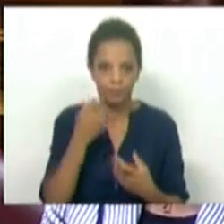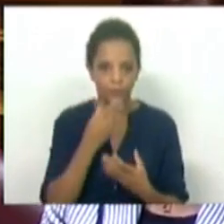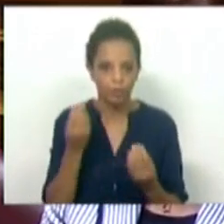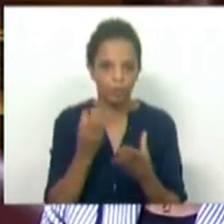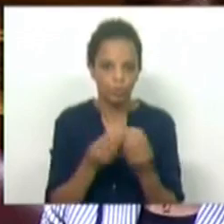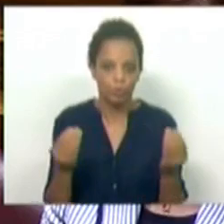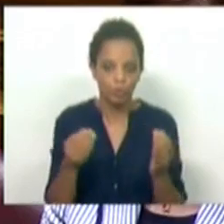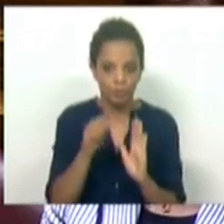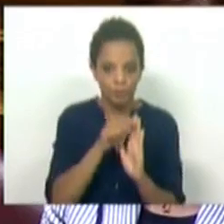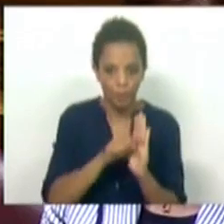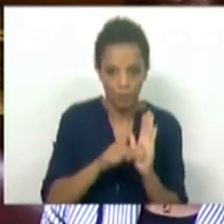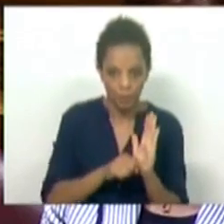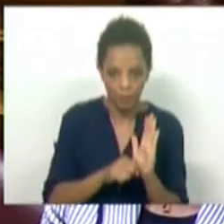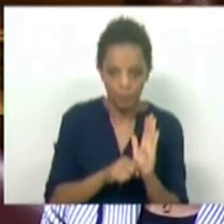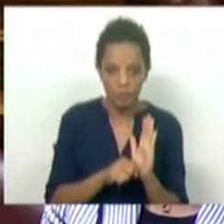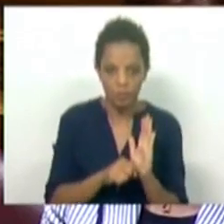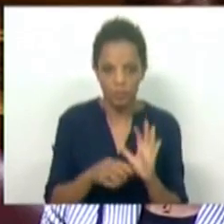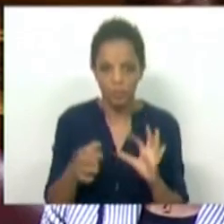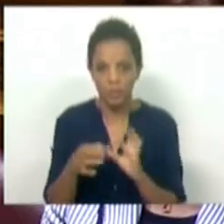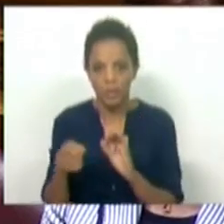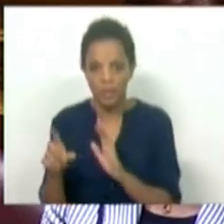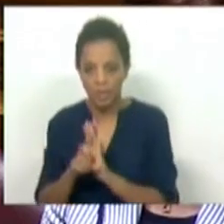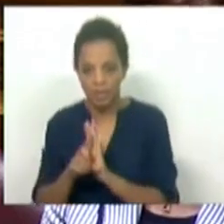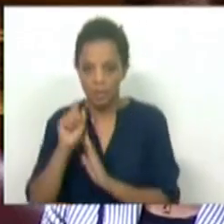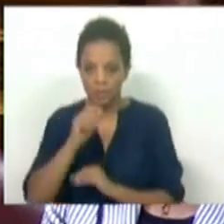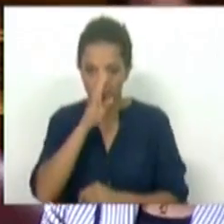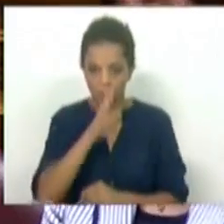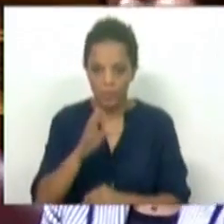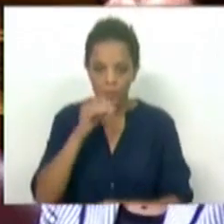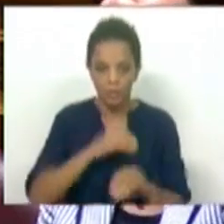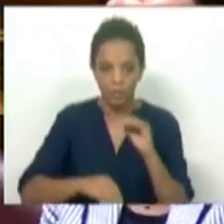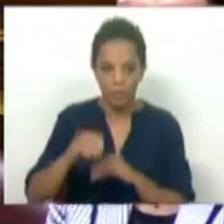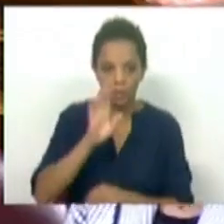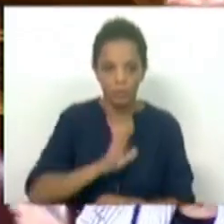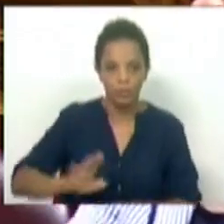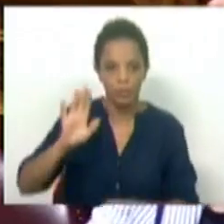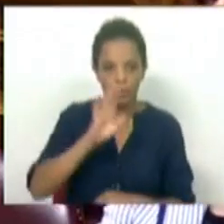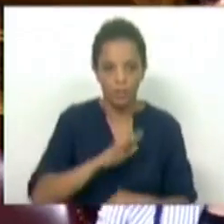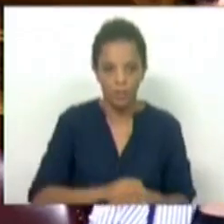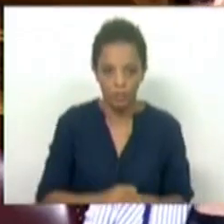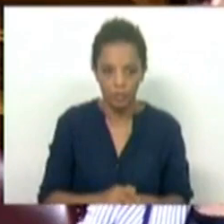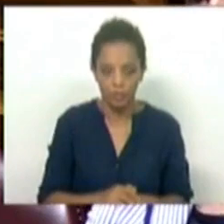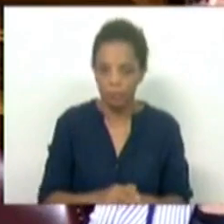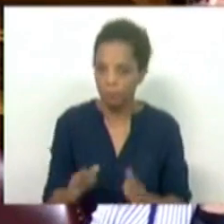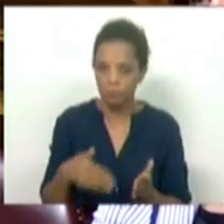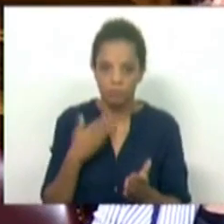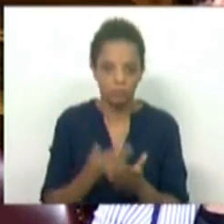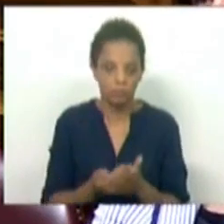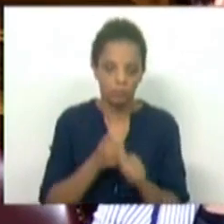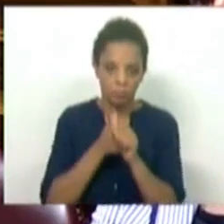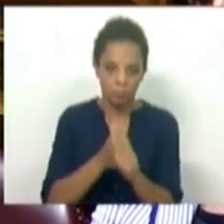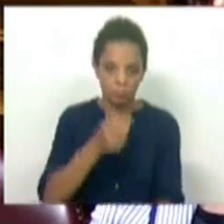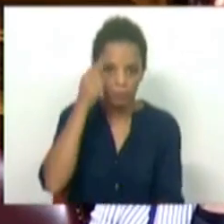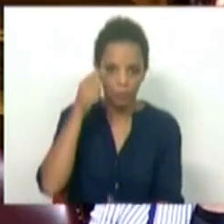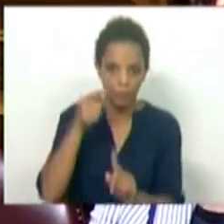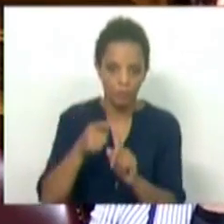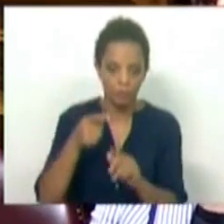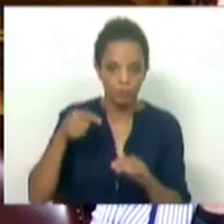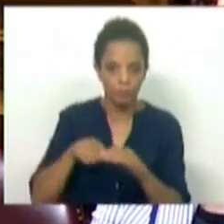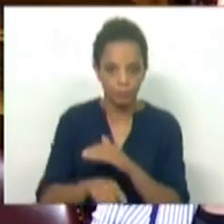soluções normativas com a legislação e prática eleitoral nacionais, não garantem o cumprimento dos objetivos